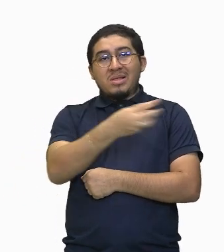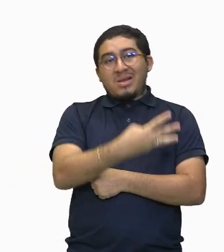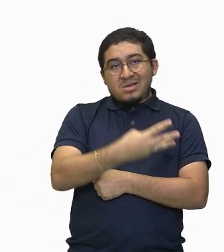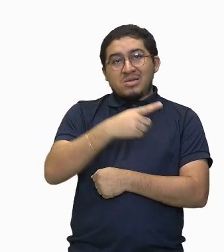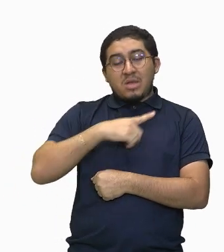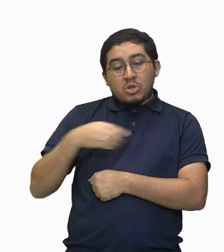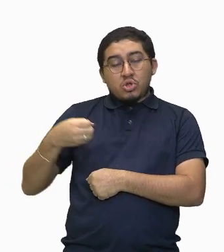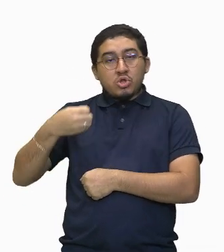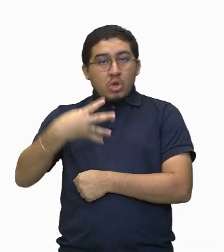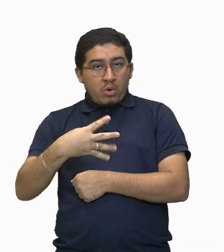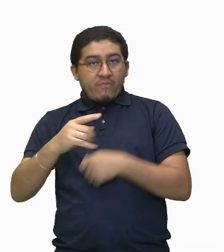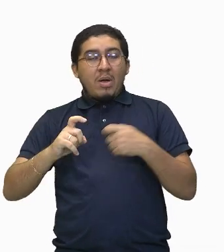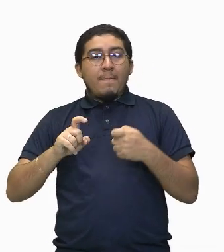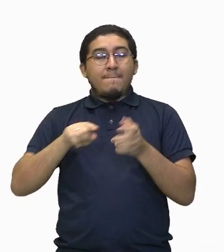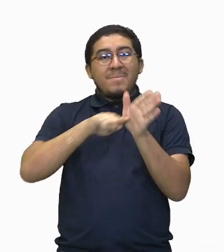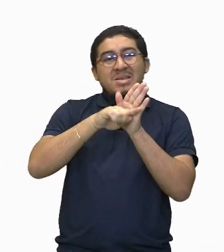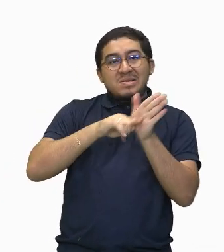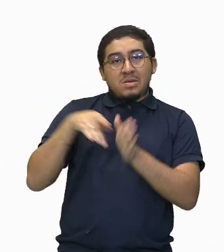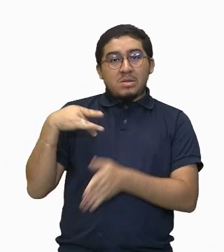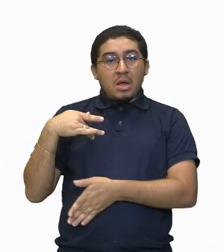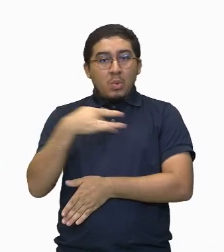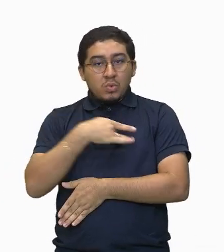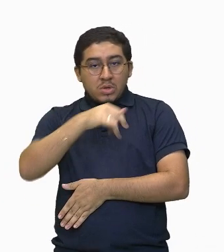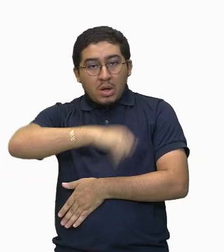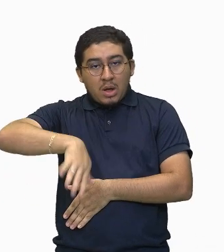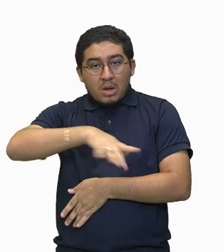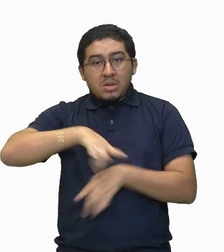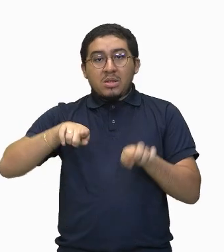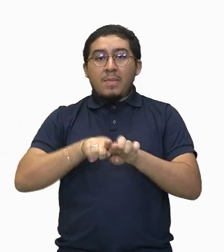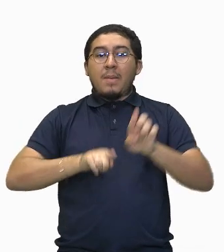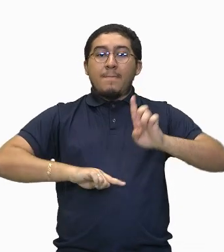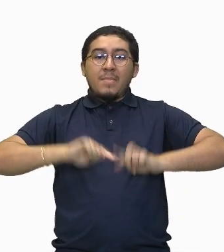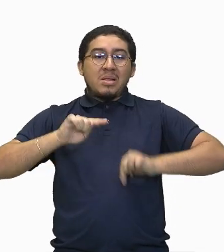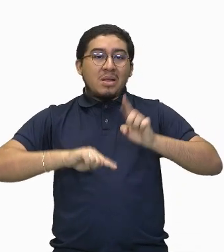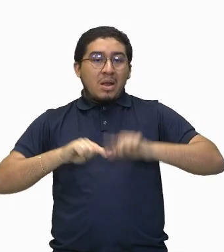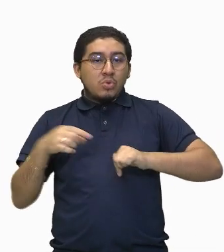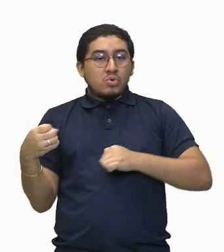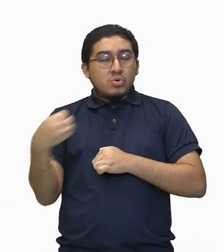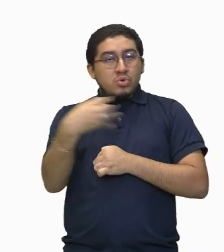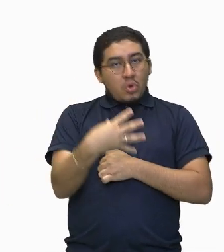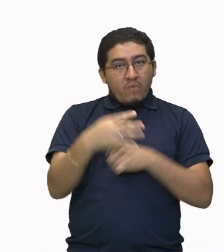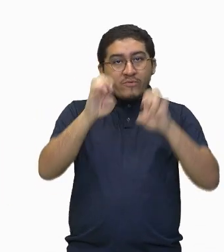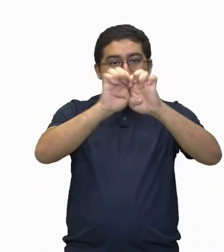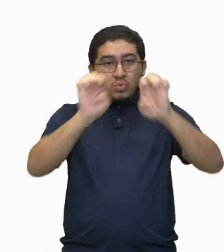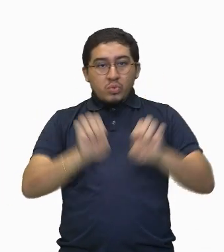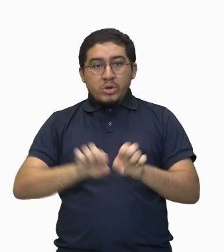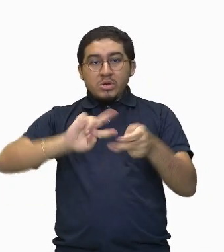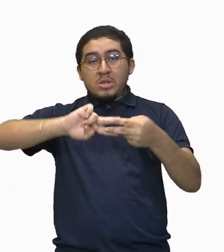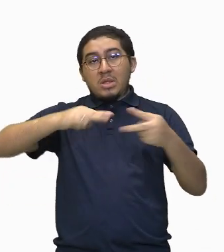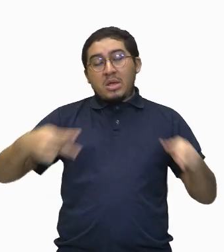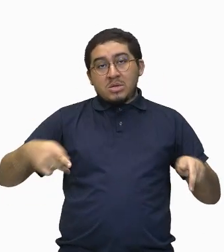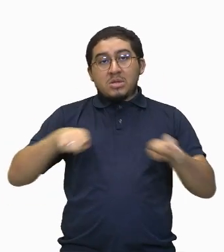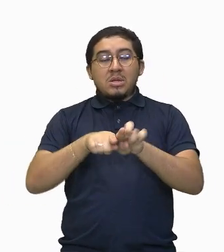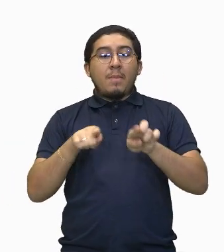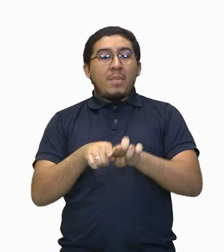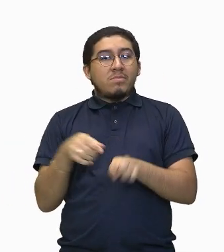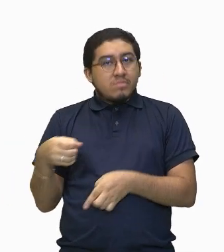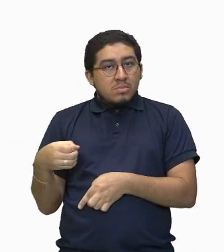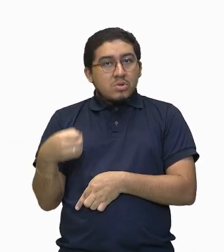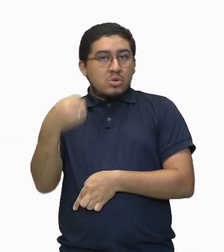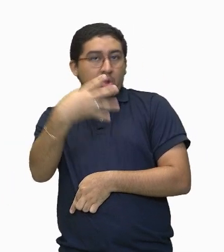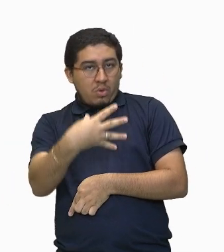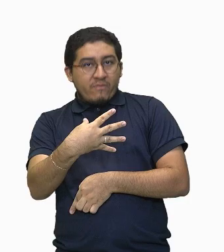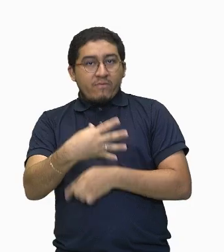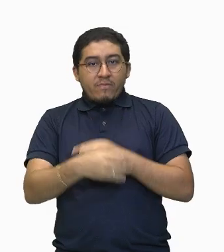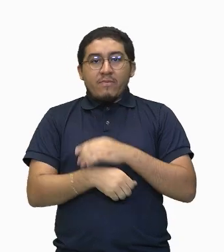personalizada, materiais transgênicos, produtos transgênicos e terapias genéticas inovadoras. Então a